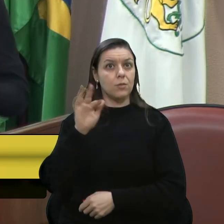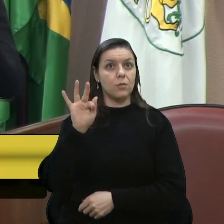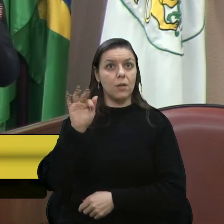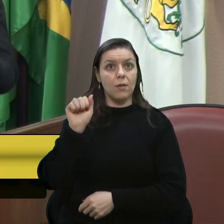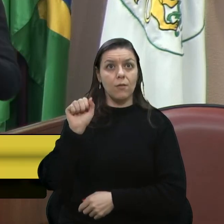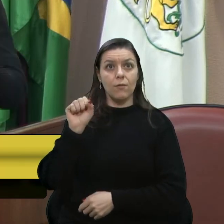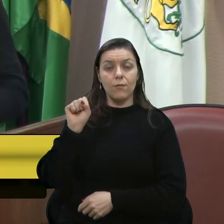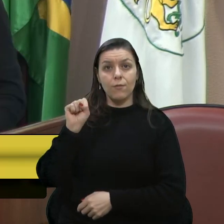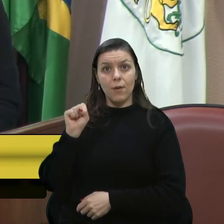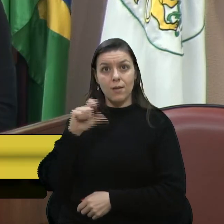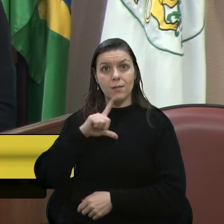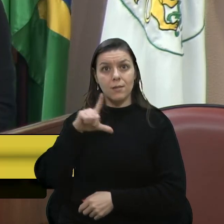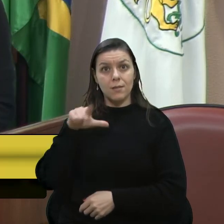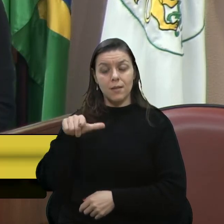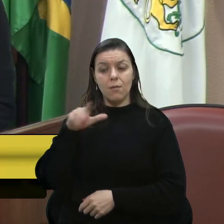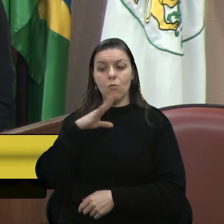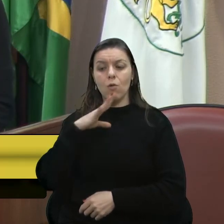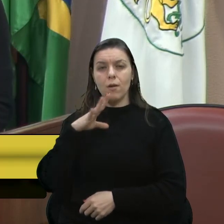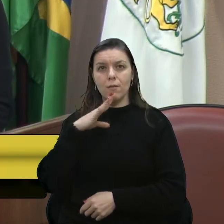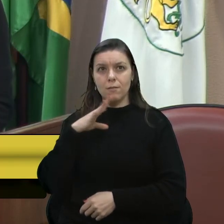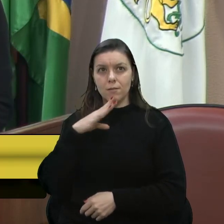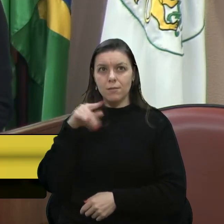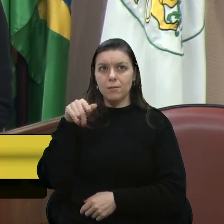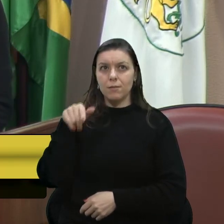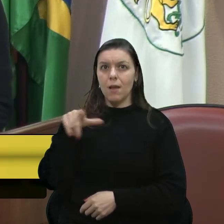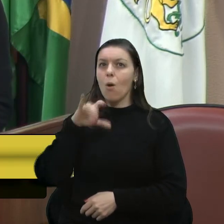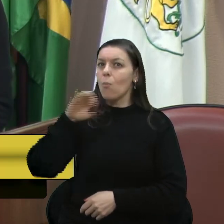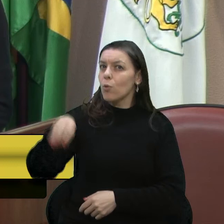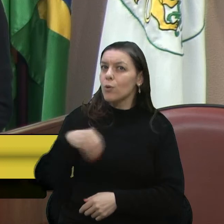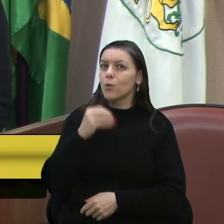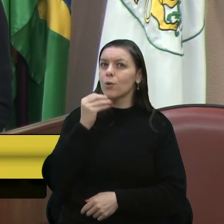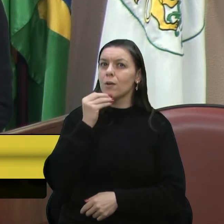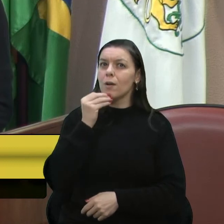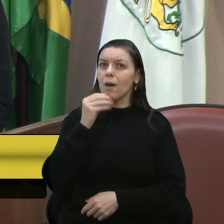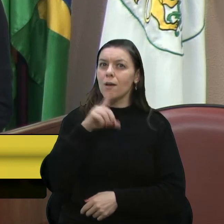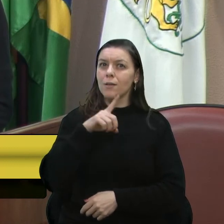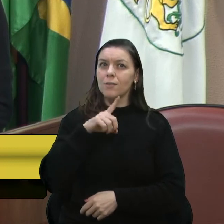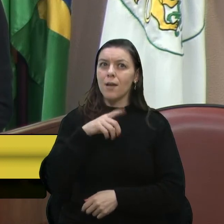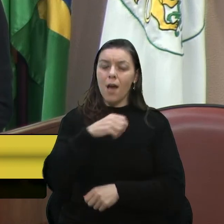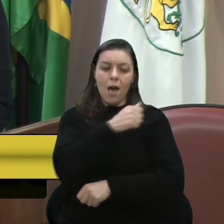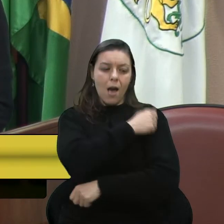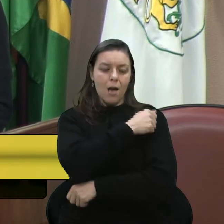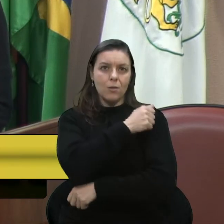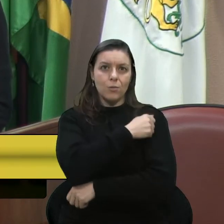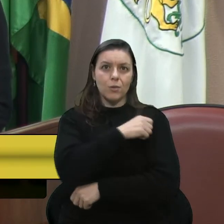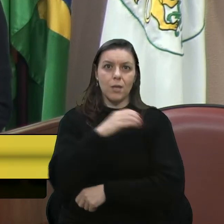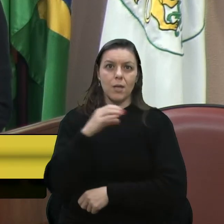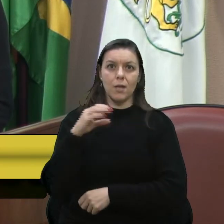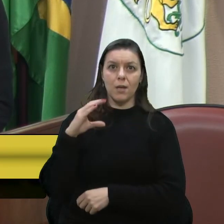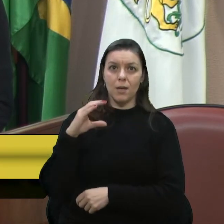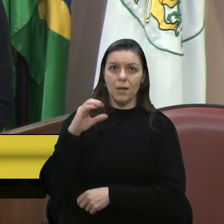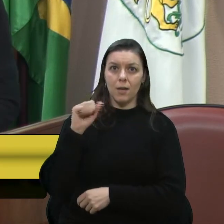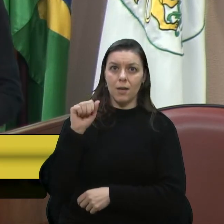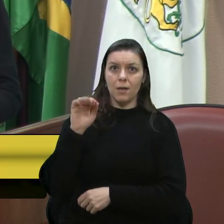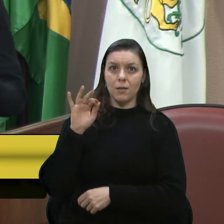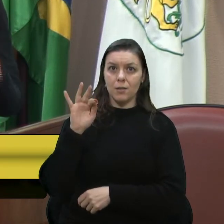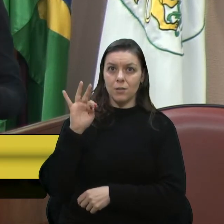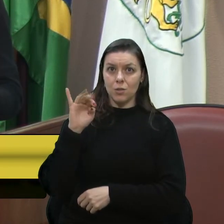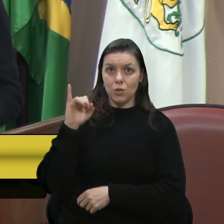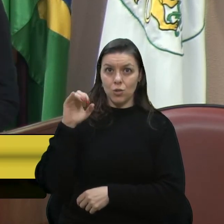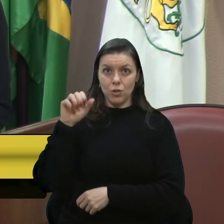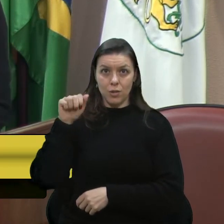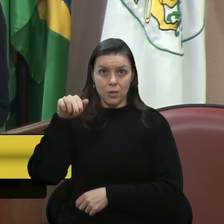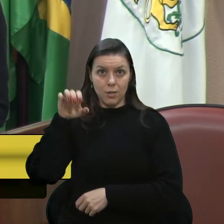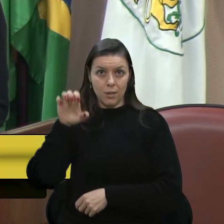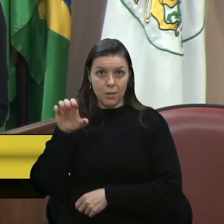Foi lá que, inclusive, eu conheci ela, tive a oportunidade de ser aluna da Catiane, na época que ela trabalhou no Centro